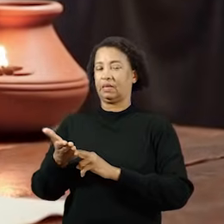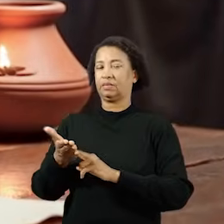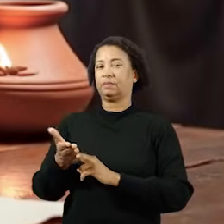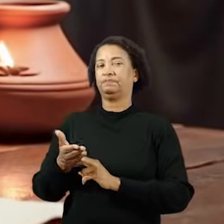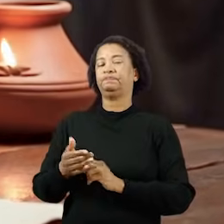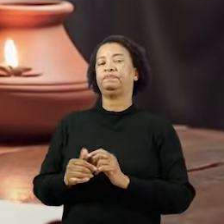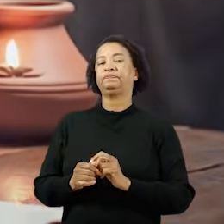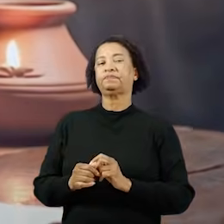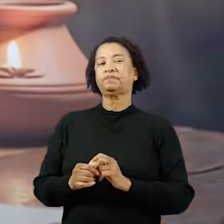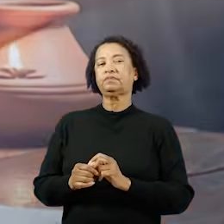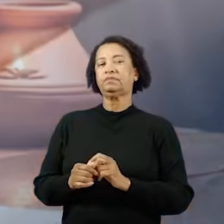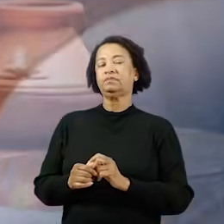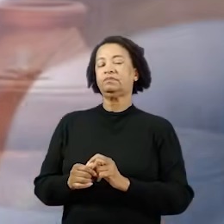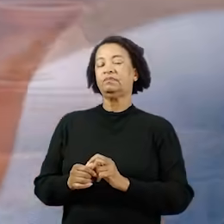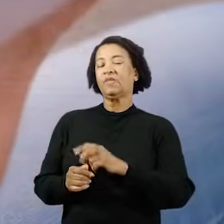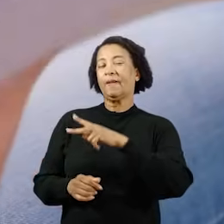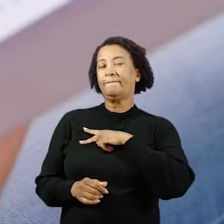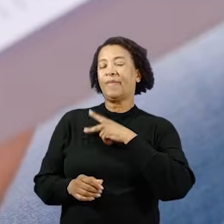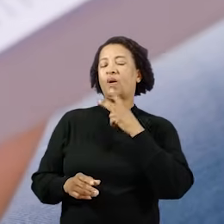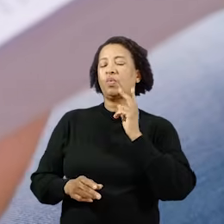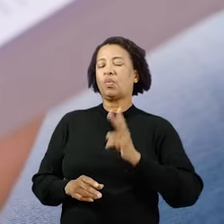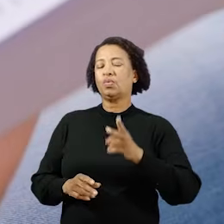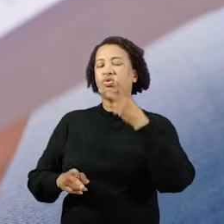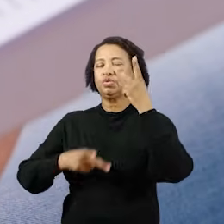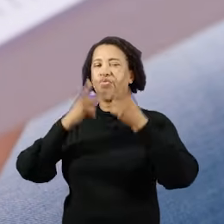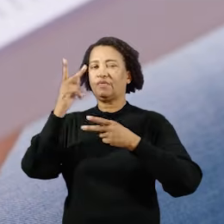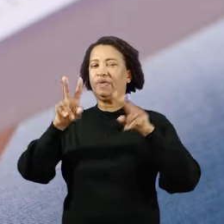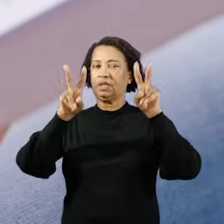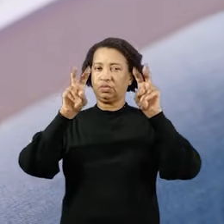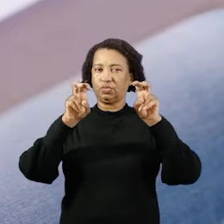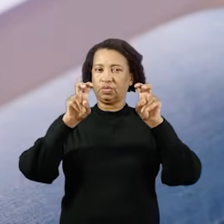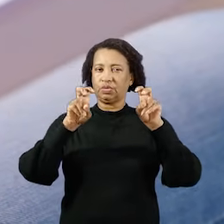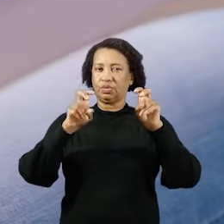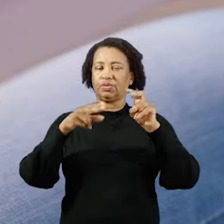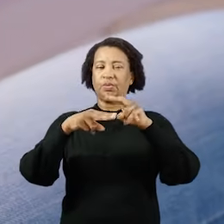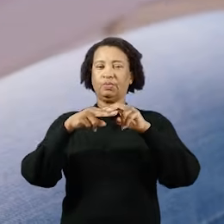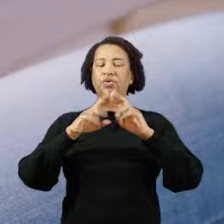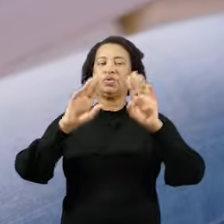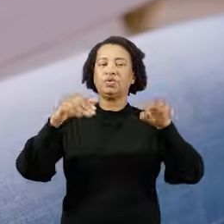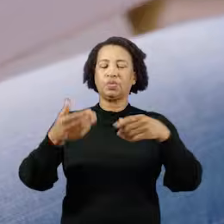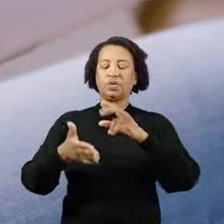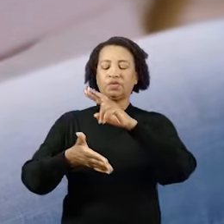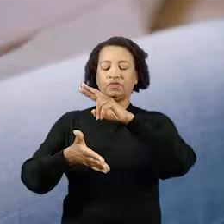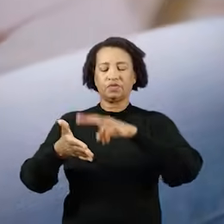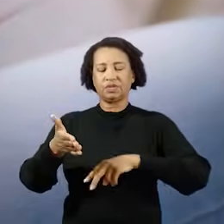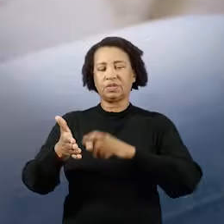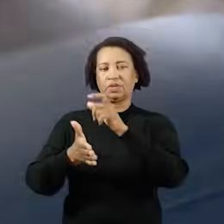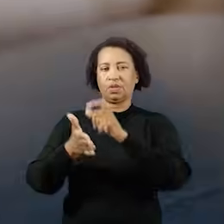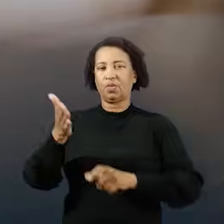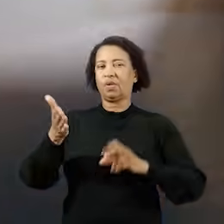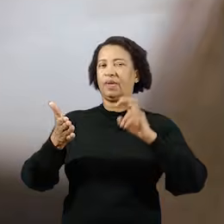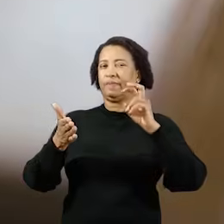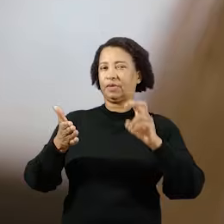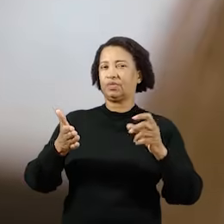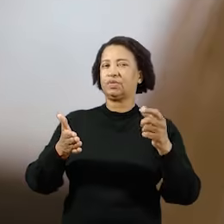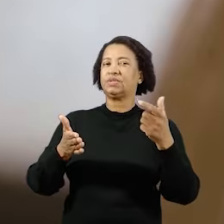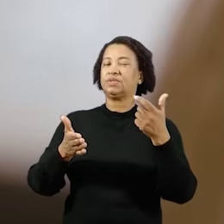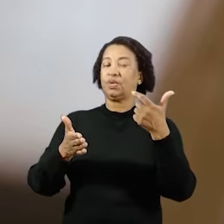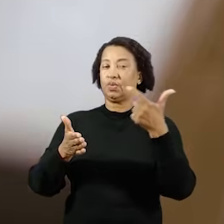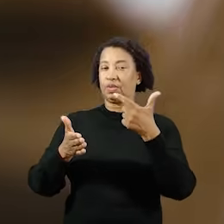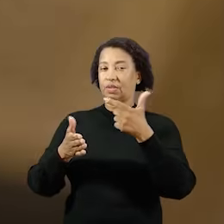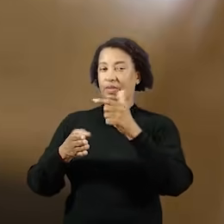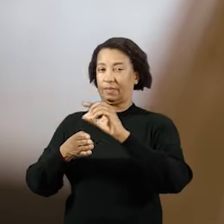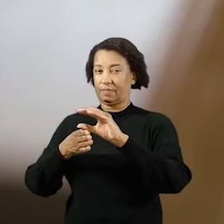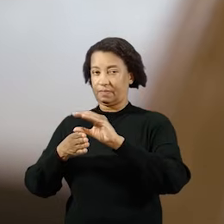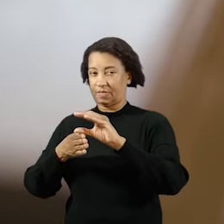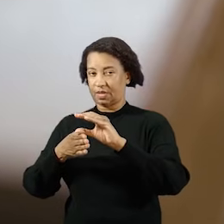Coríntios, Paulo continua a tratar desse assunto. Por isso, quando você ler o capítulo 5 da primeira carta, leia também o